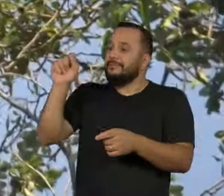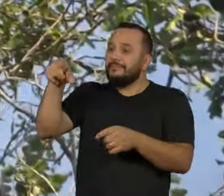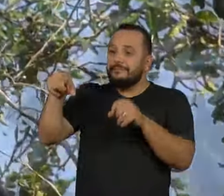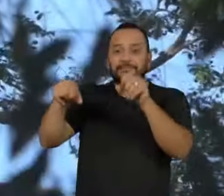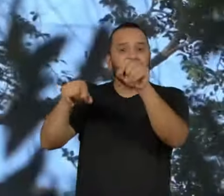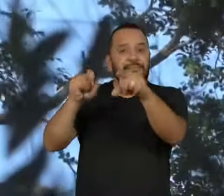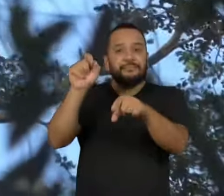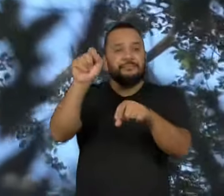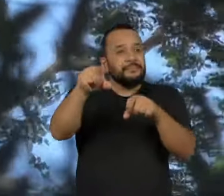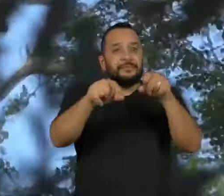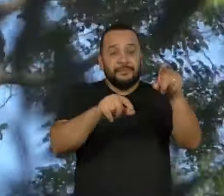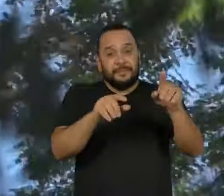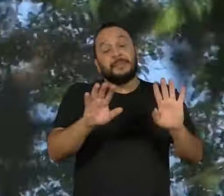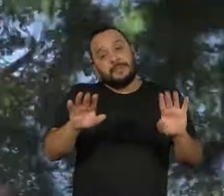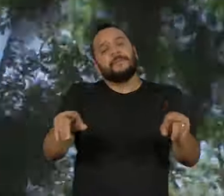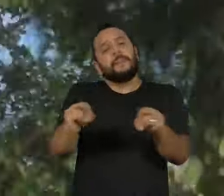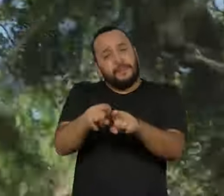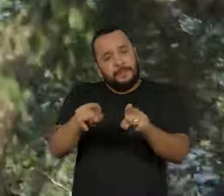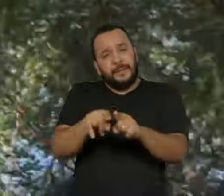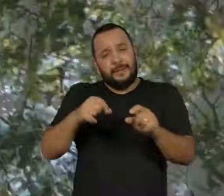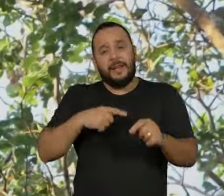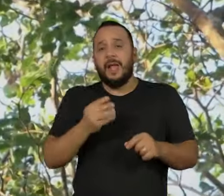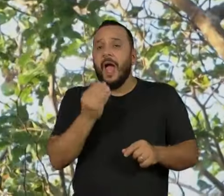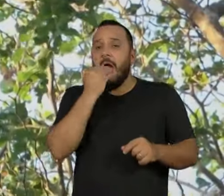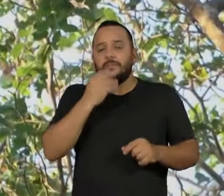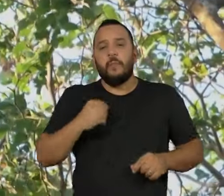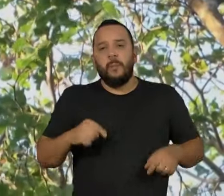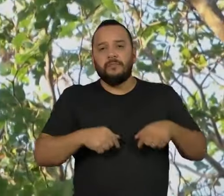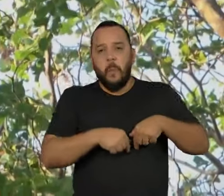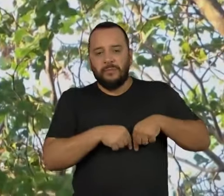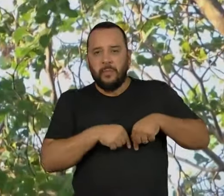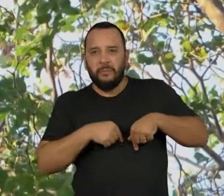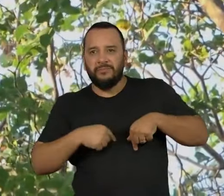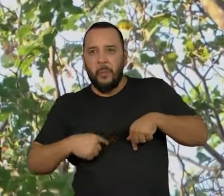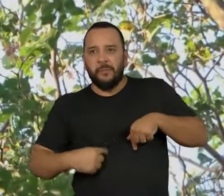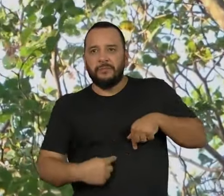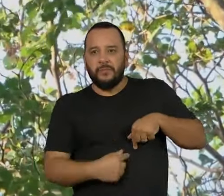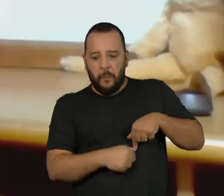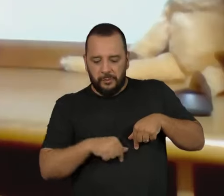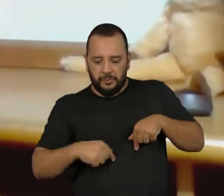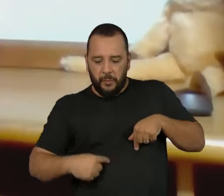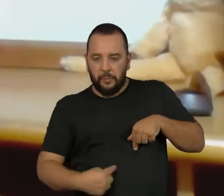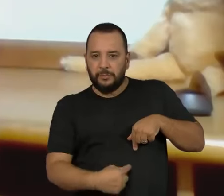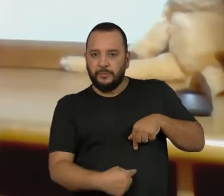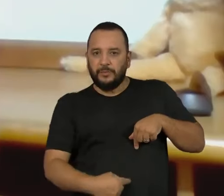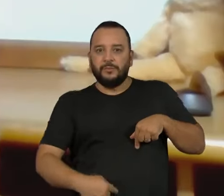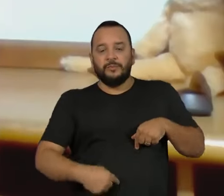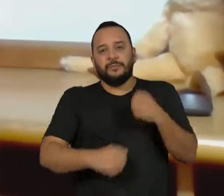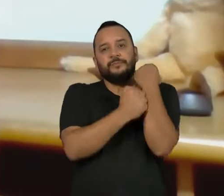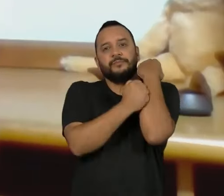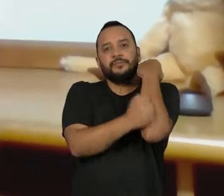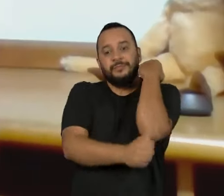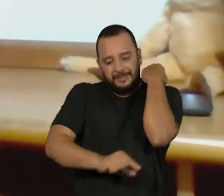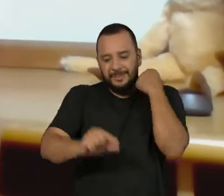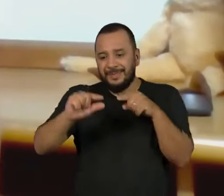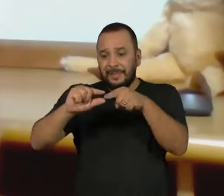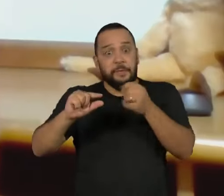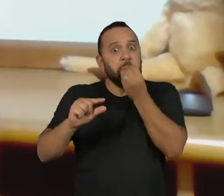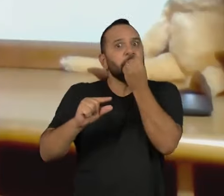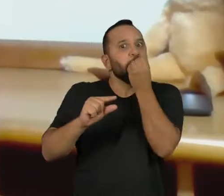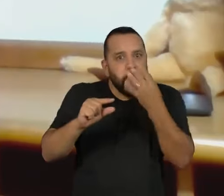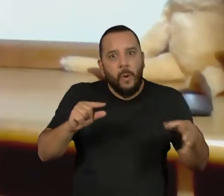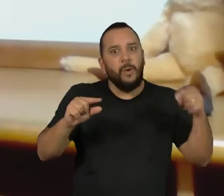pelo trato digestório dos muriquis que essa dormência é quebrada. Então, o muriqui é a nossa salvação ali, a